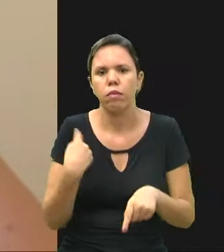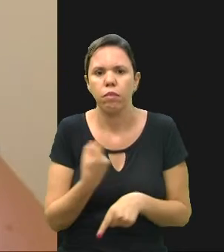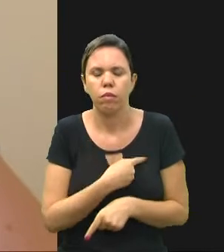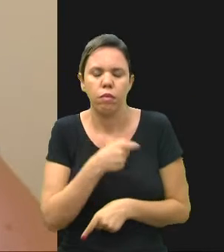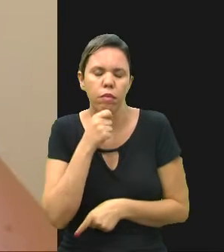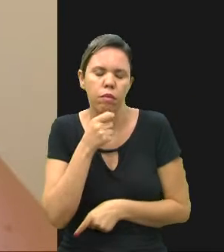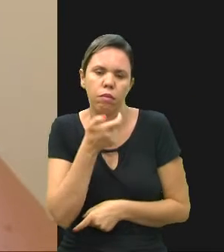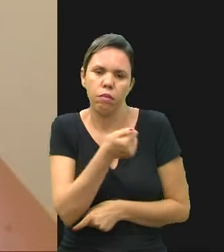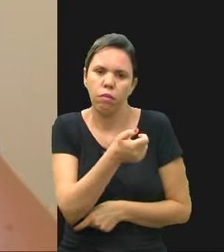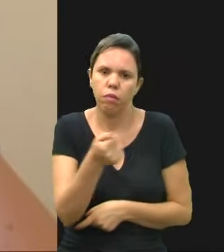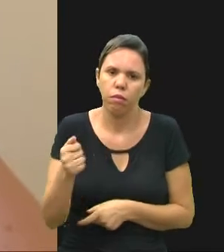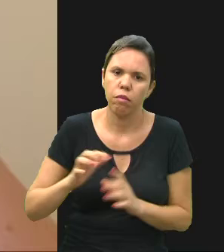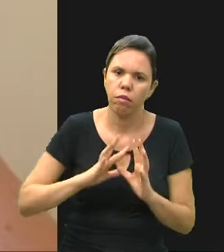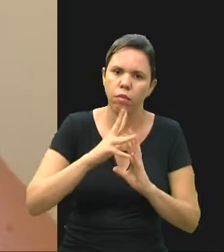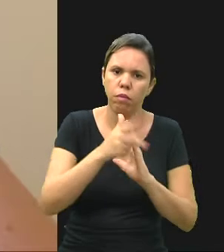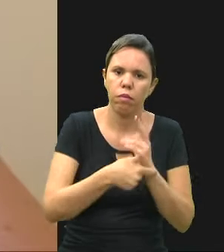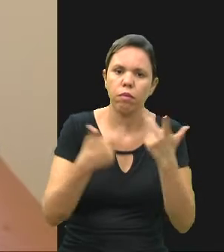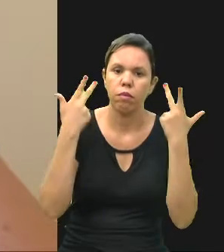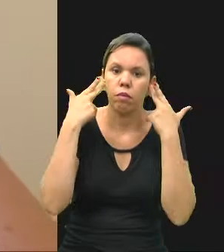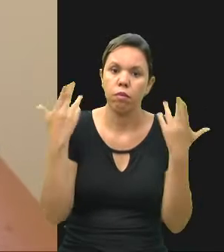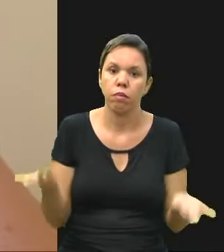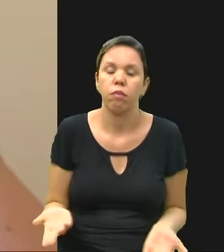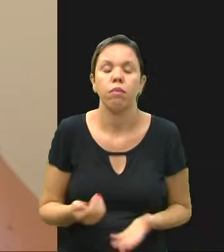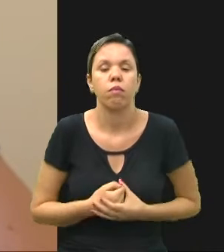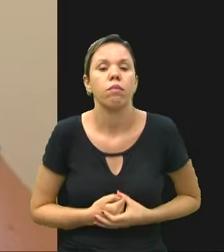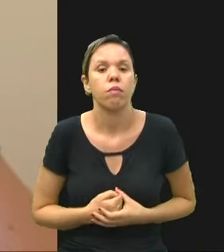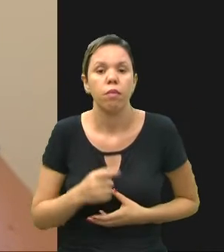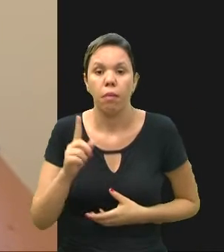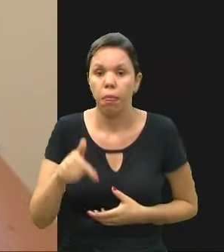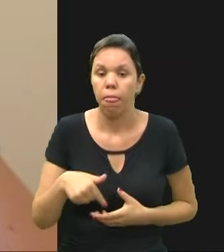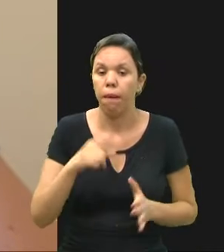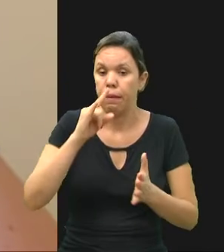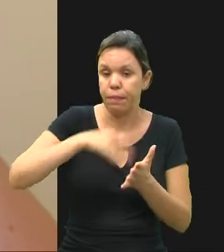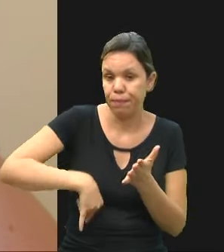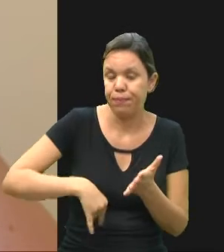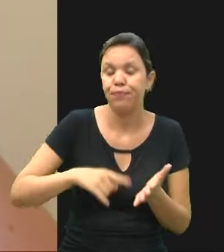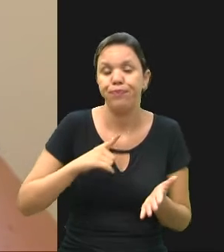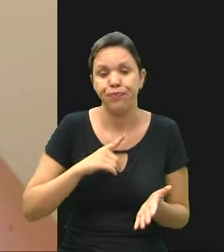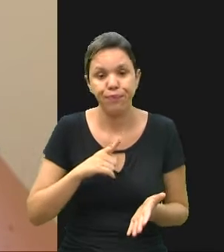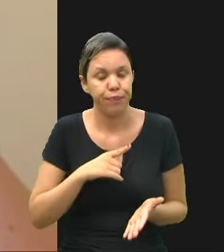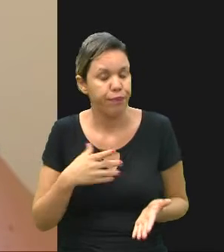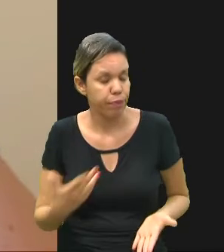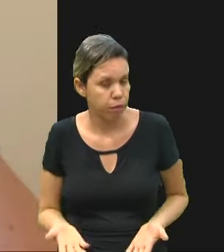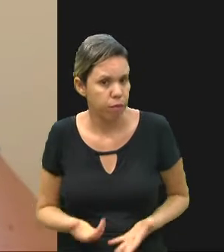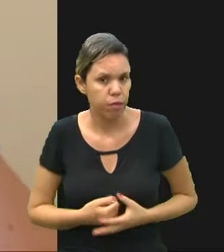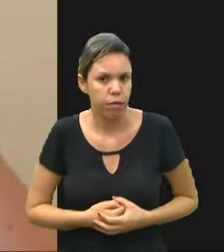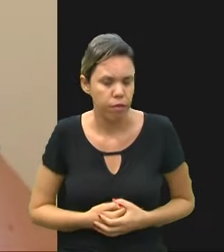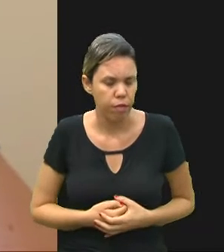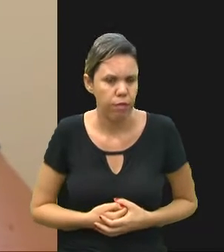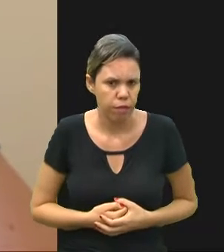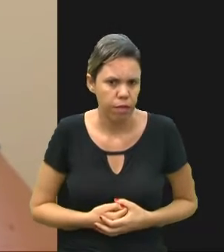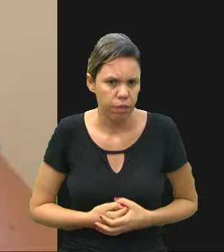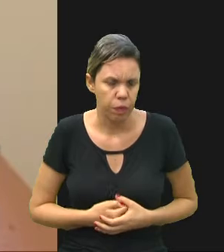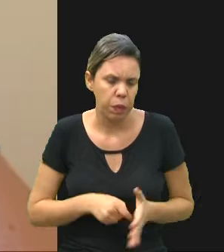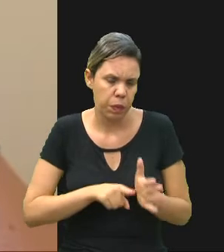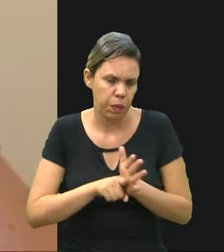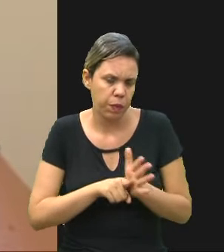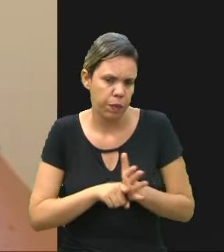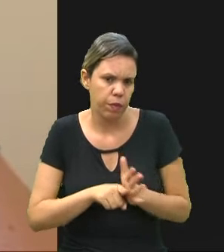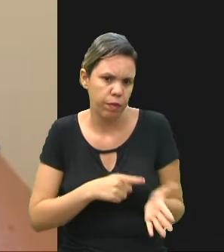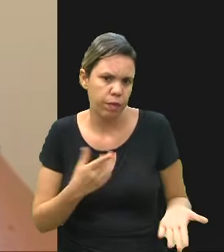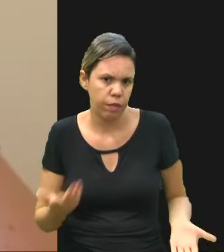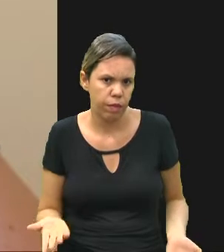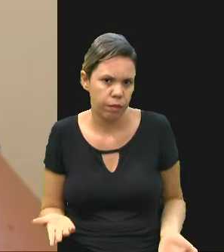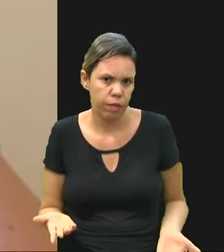ainda nos resta de ecossistemas naturais. Esse documento ele é mais, né, mais um